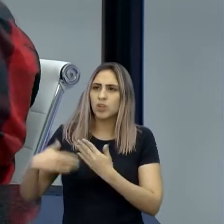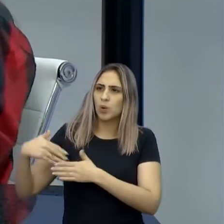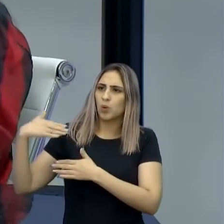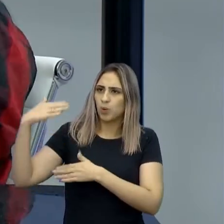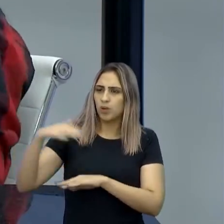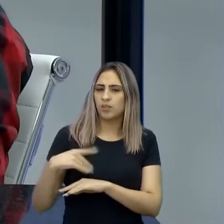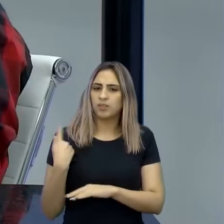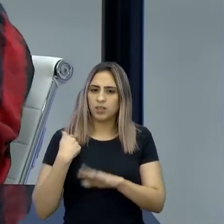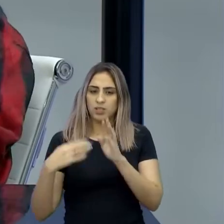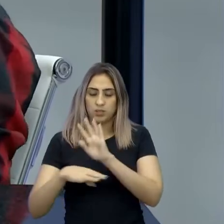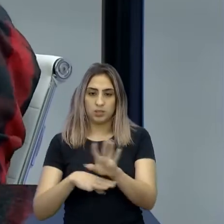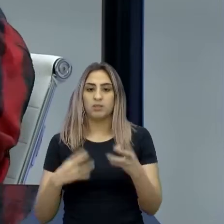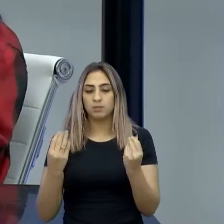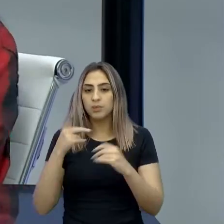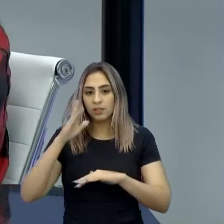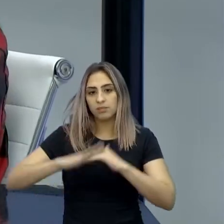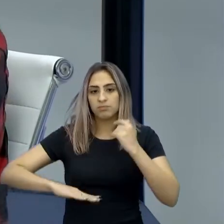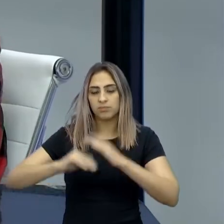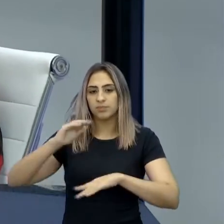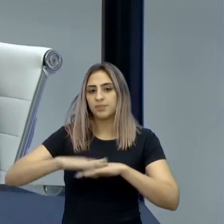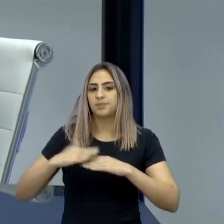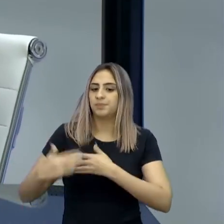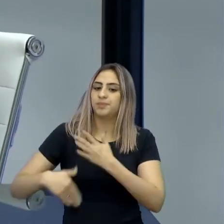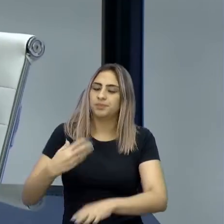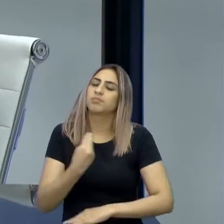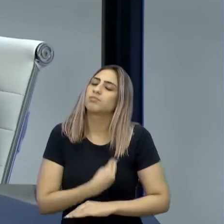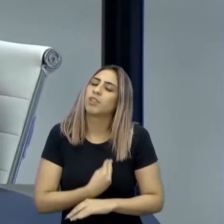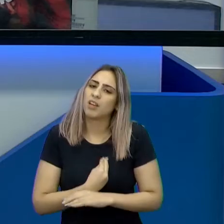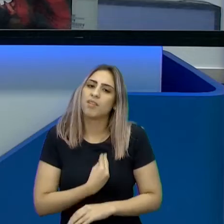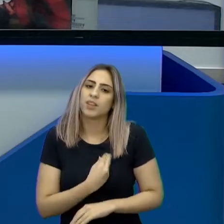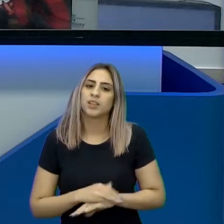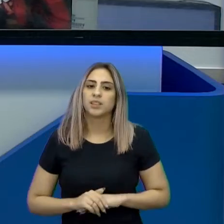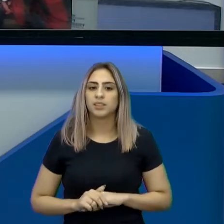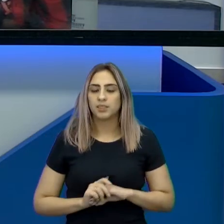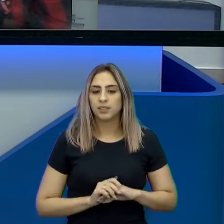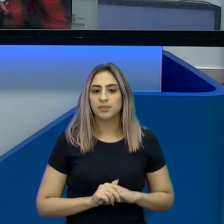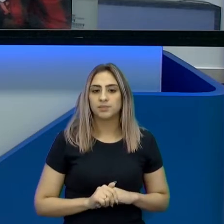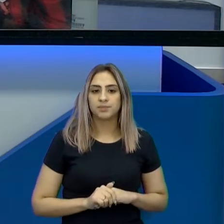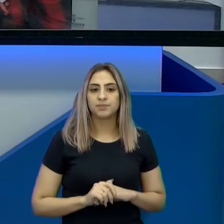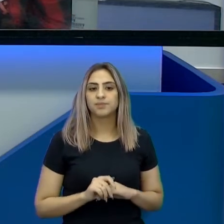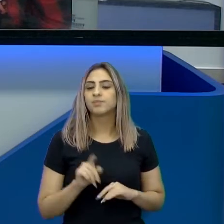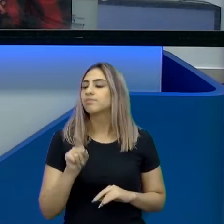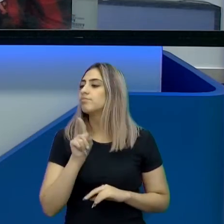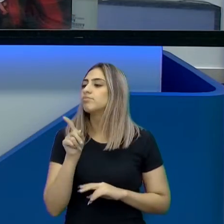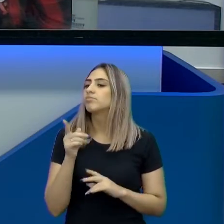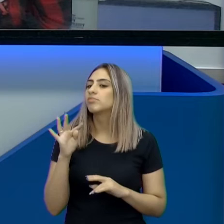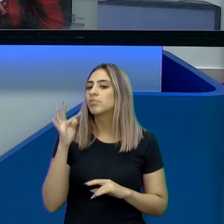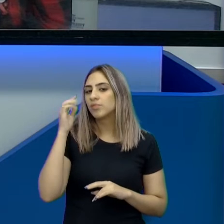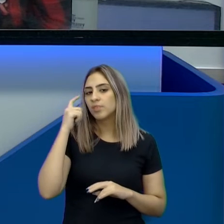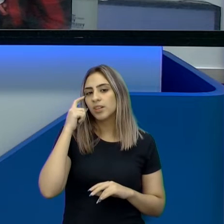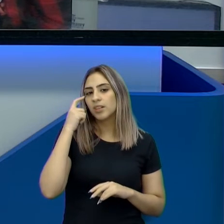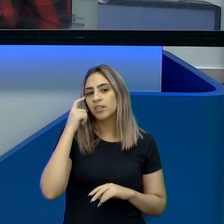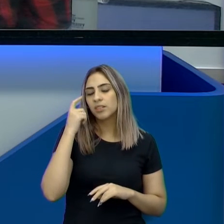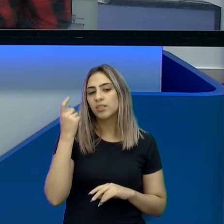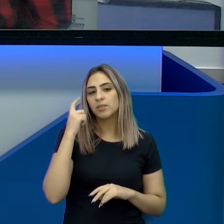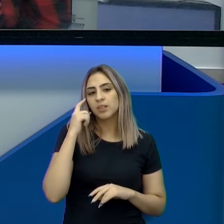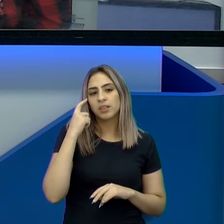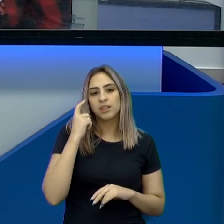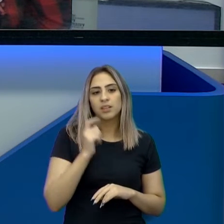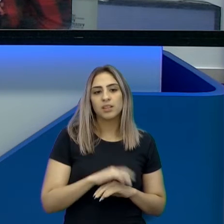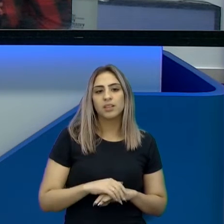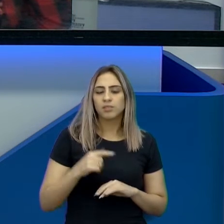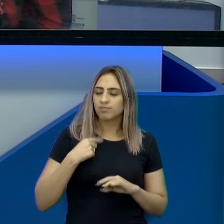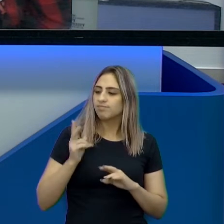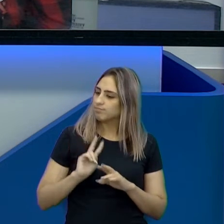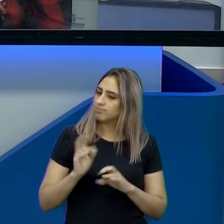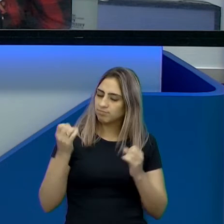né? E vai te ajudar muito nessa construção ao longo da vida. Muito bem. E você, Fabi? Eu vou por essa mesma linha da